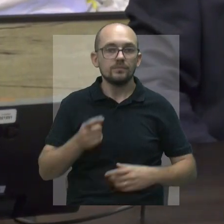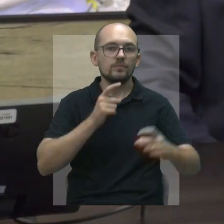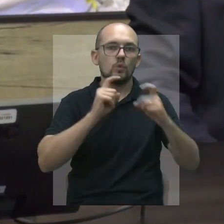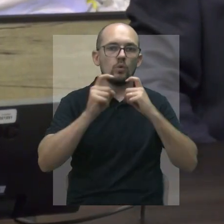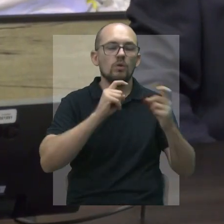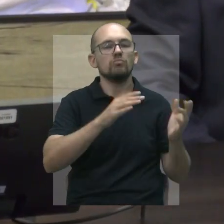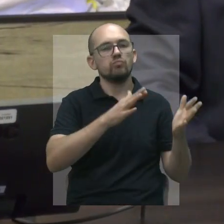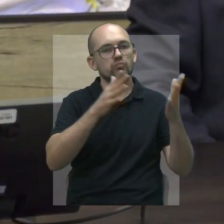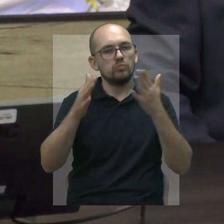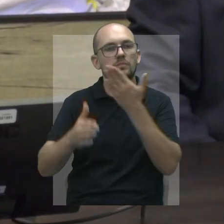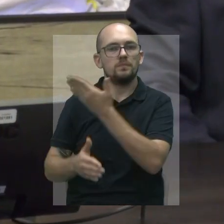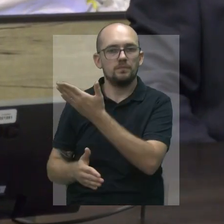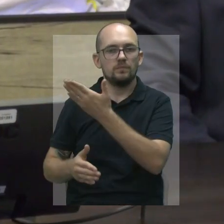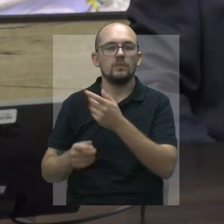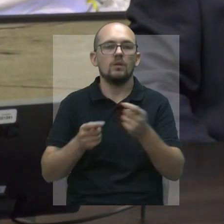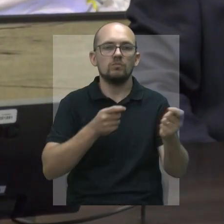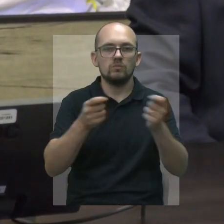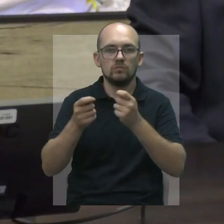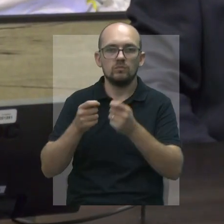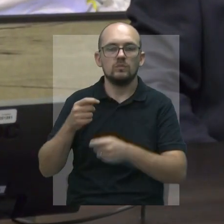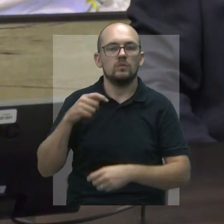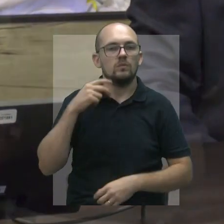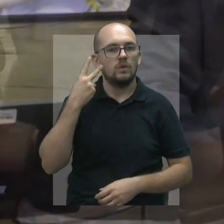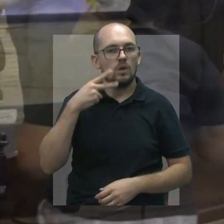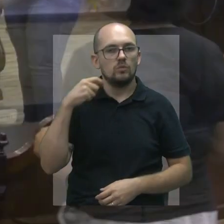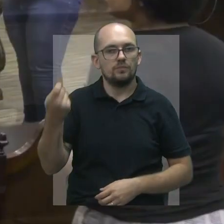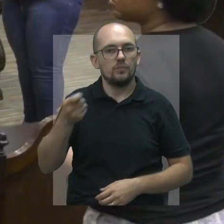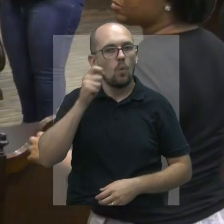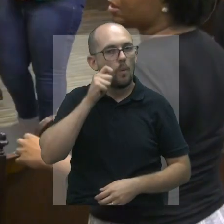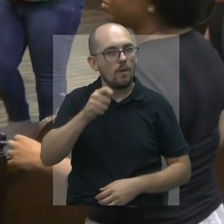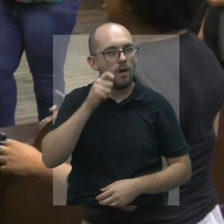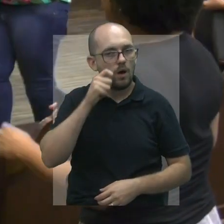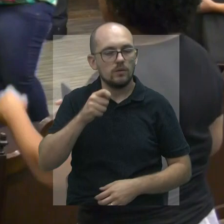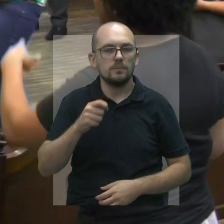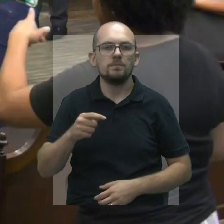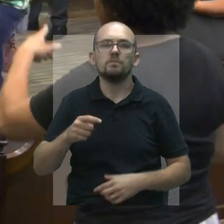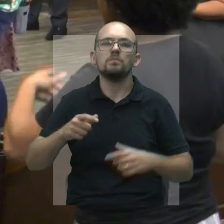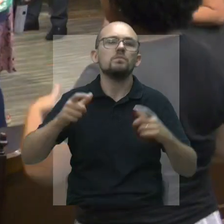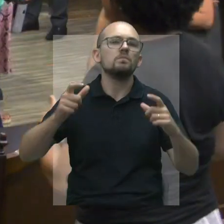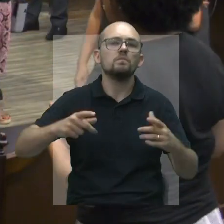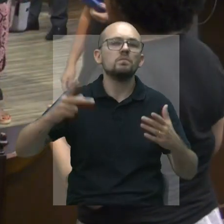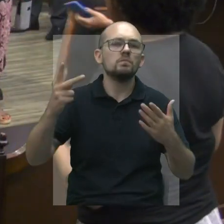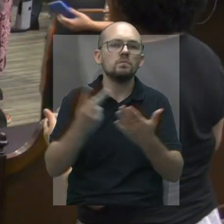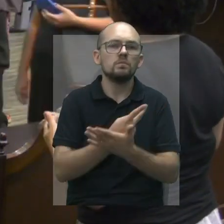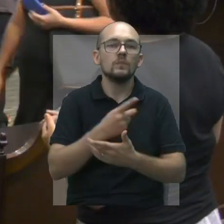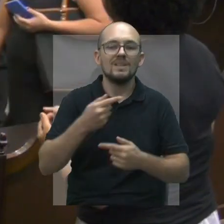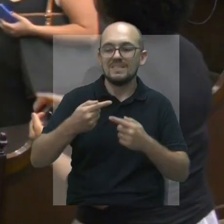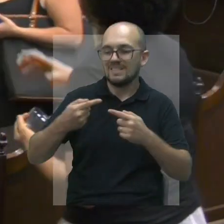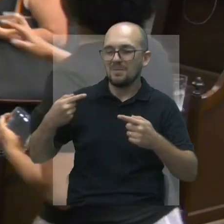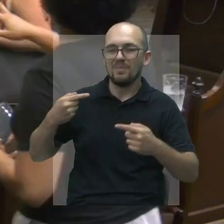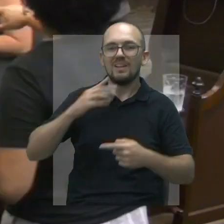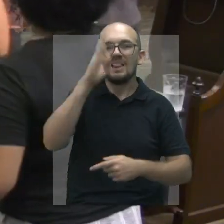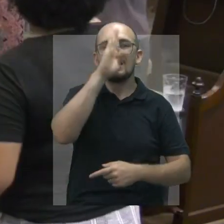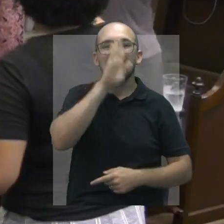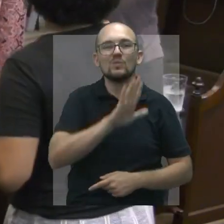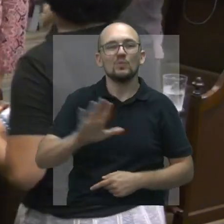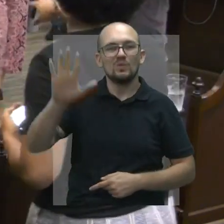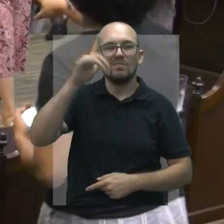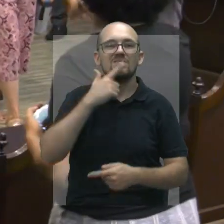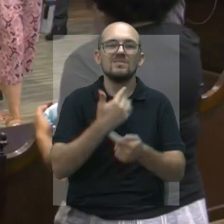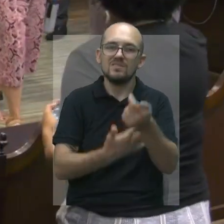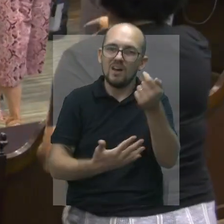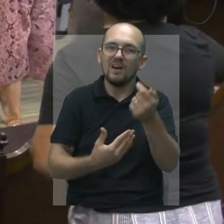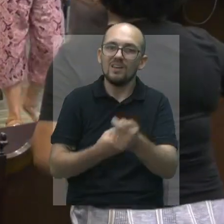pelo vereador Adenilson Domingos Ormeda, foi realizada justamente na Semana Nacional do Doador de Sangue e